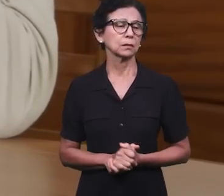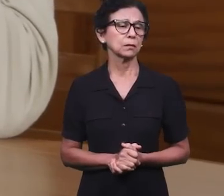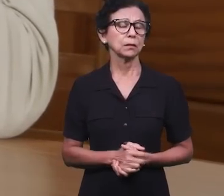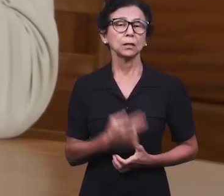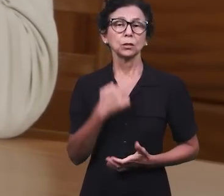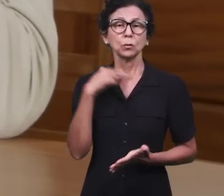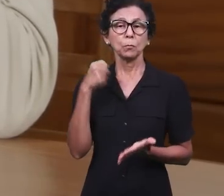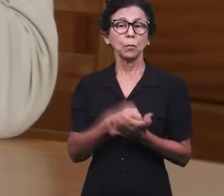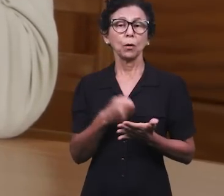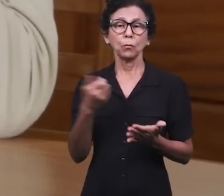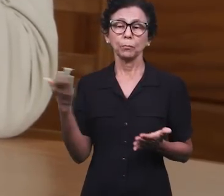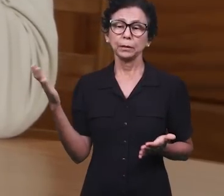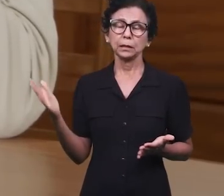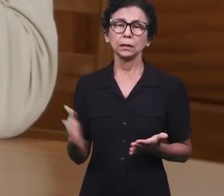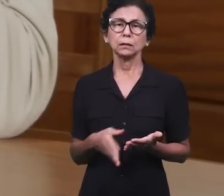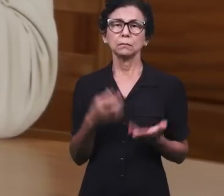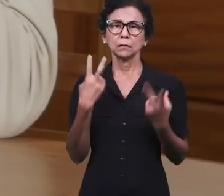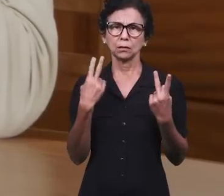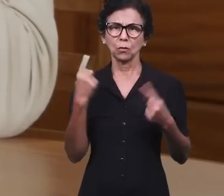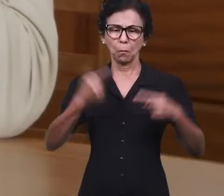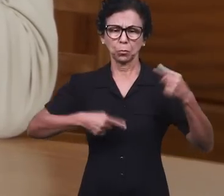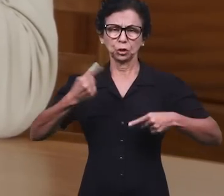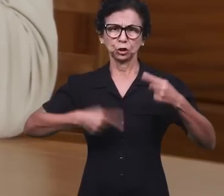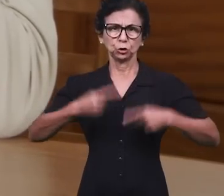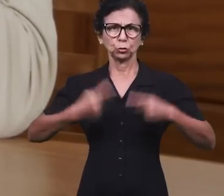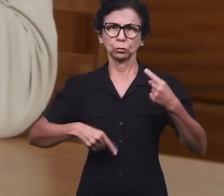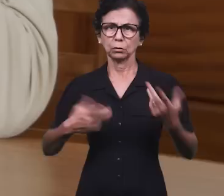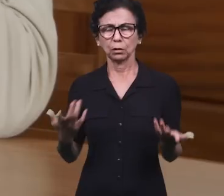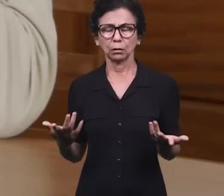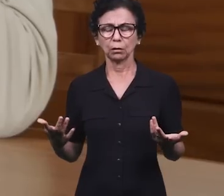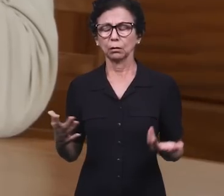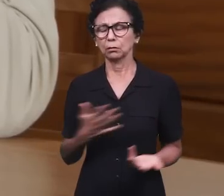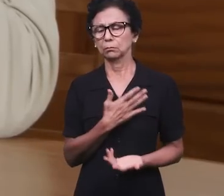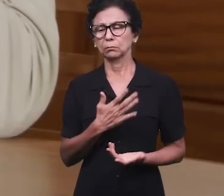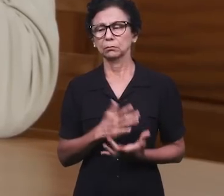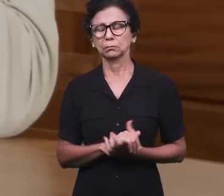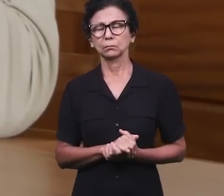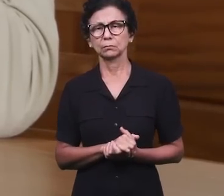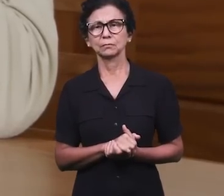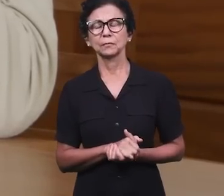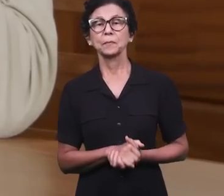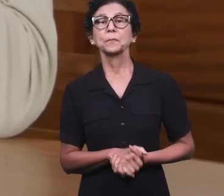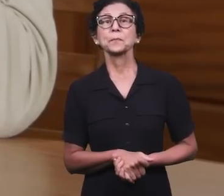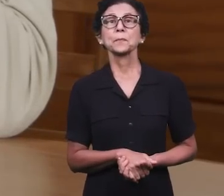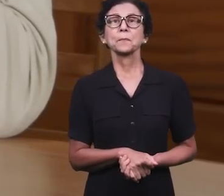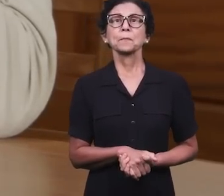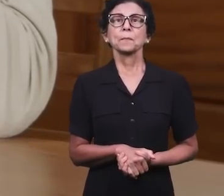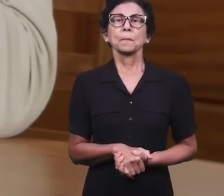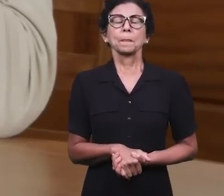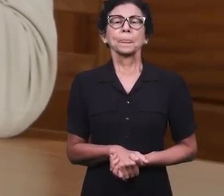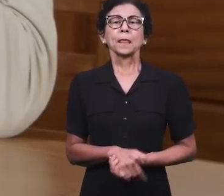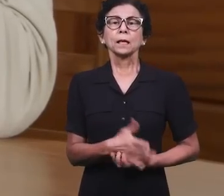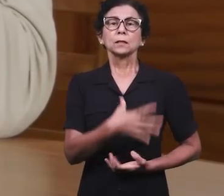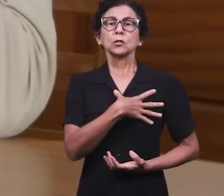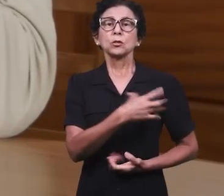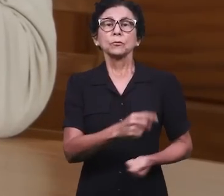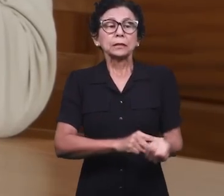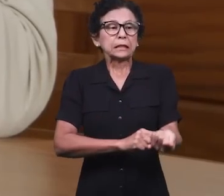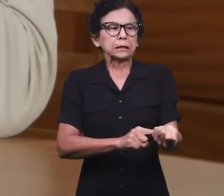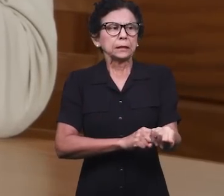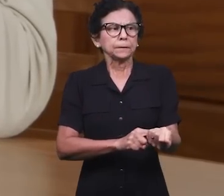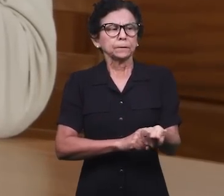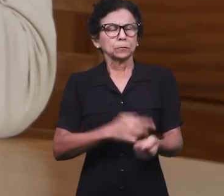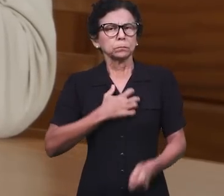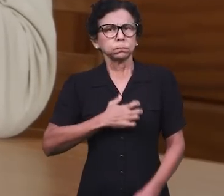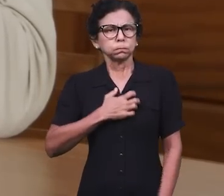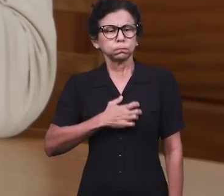pode cumprir. Para que promete tanto assim? Está igual político, ficar prometendo um monte de coisa aí. Então olha só, você cria ira